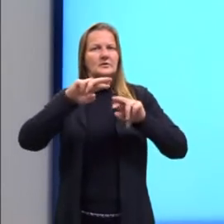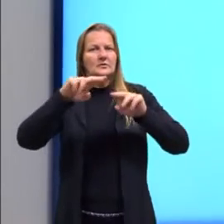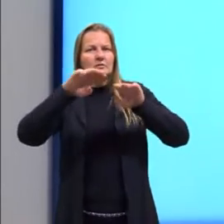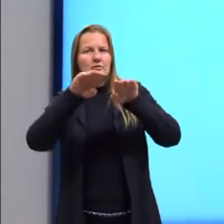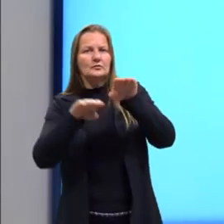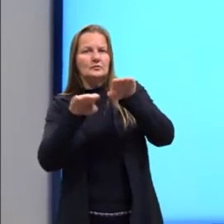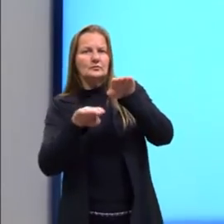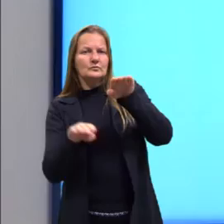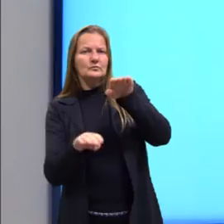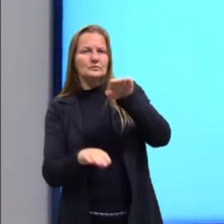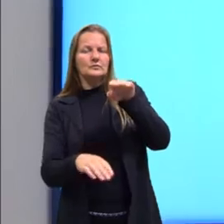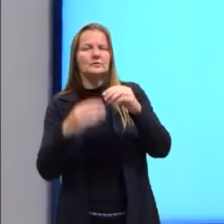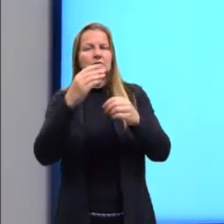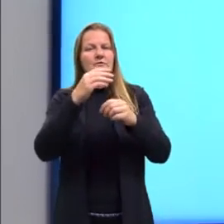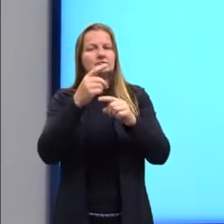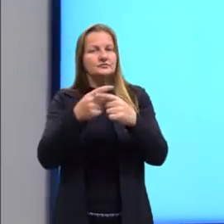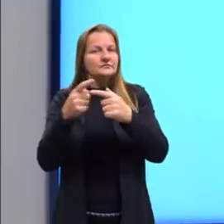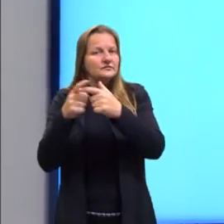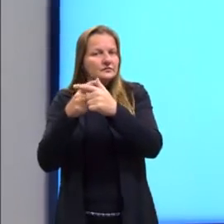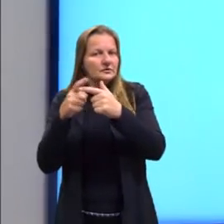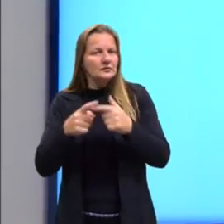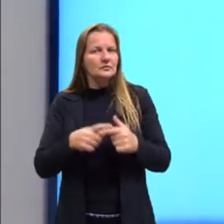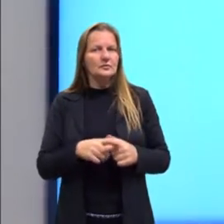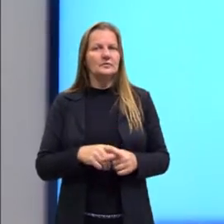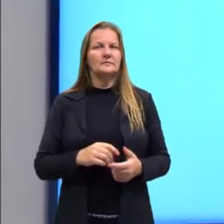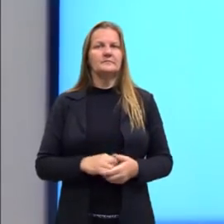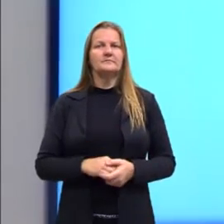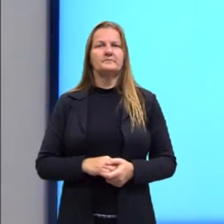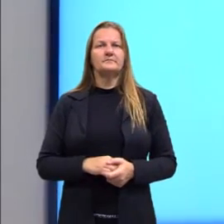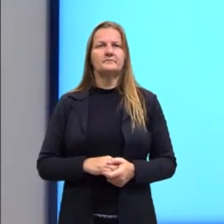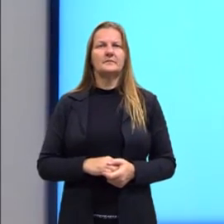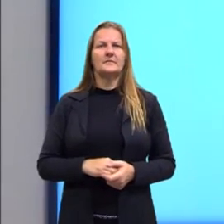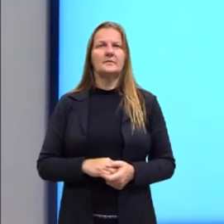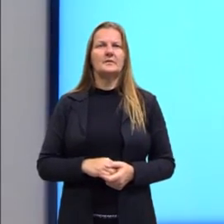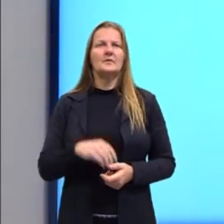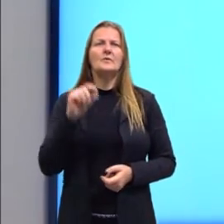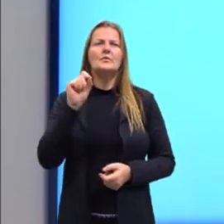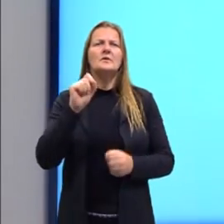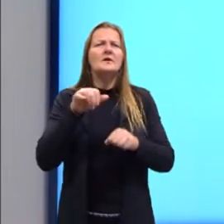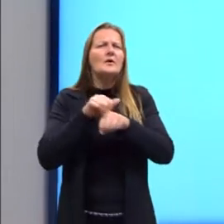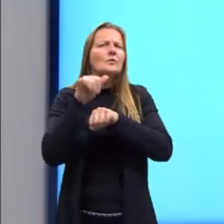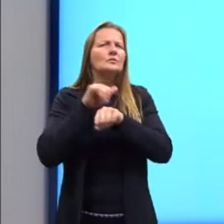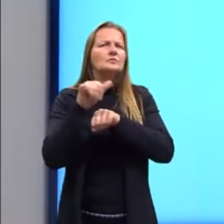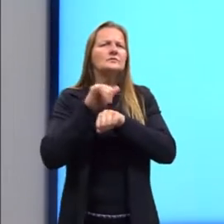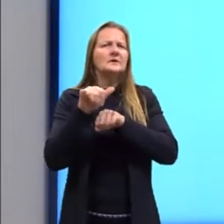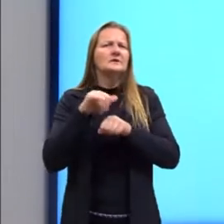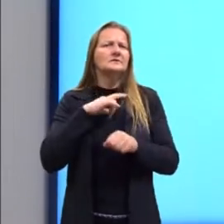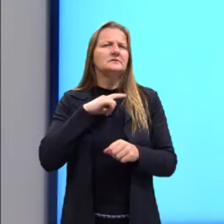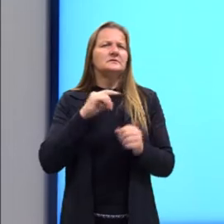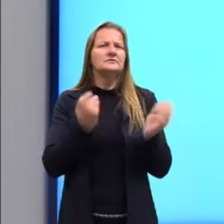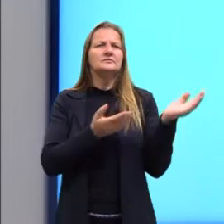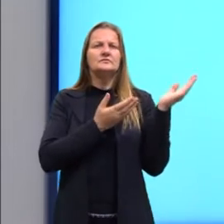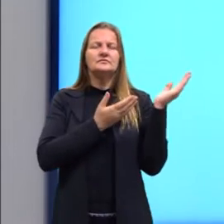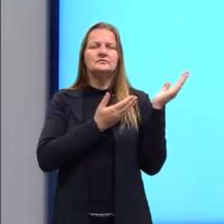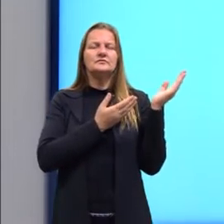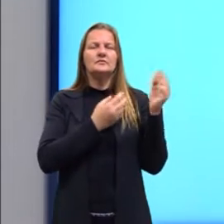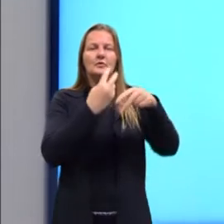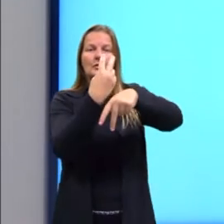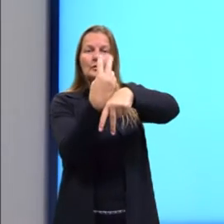aquelas classes que eu falei para vocês no leptóteno que que acontece os cromossomos